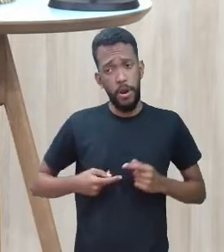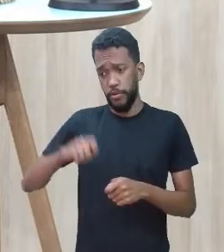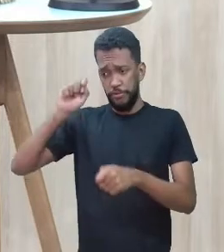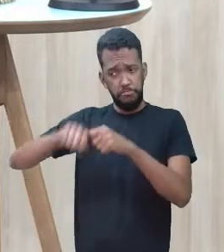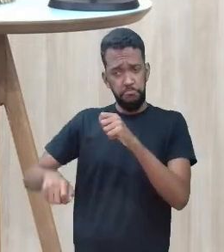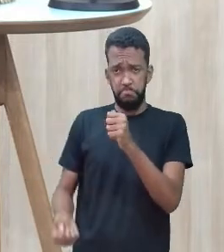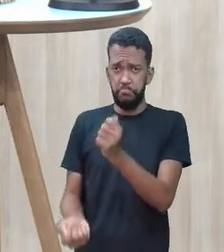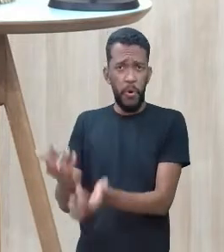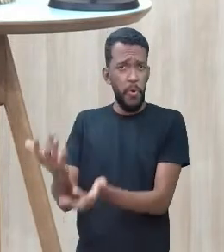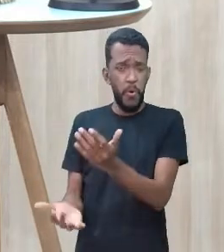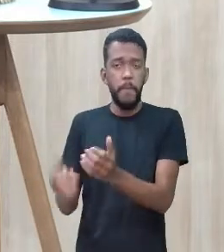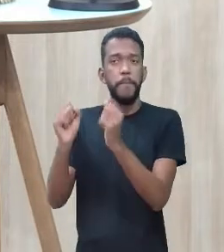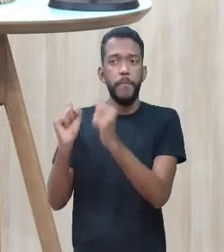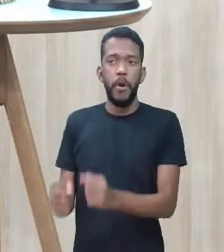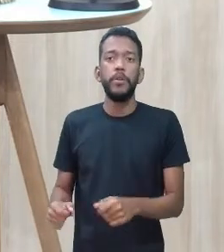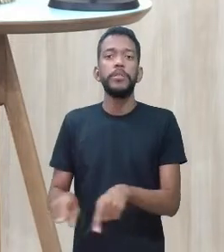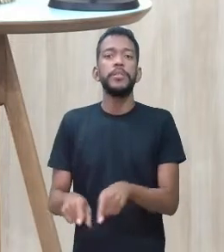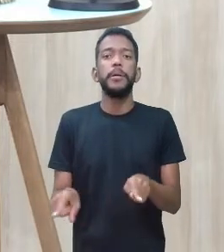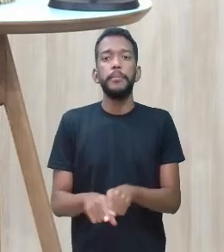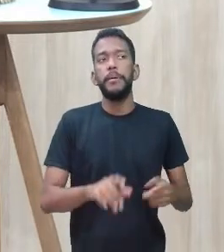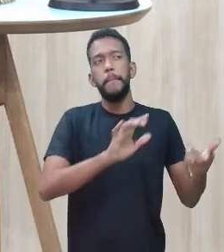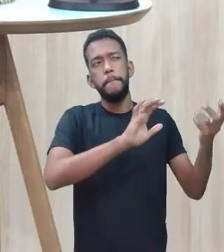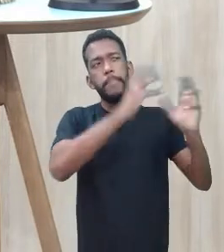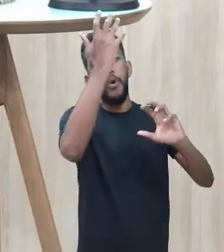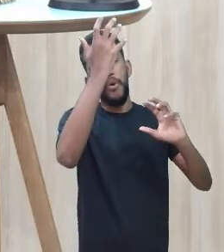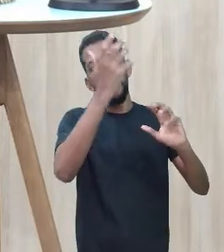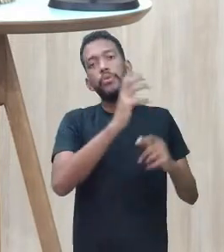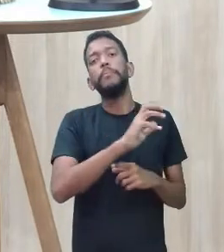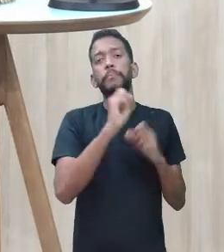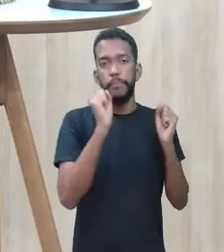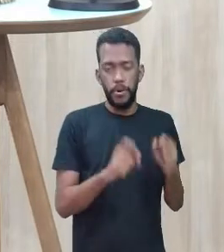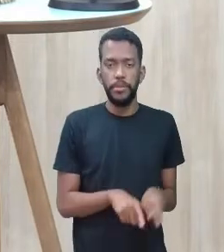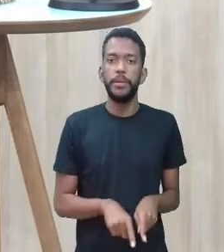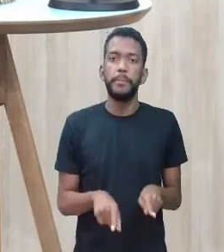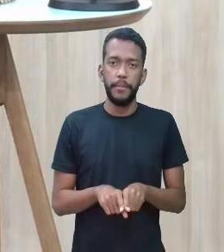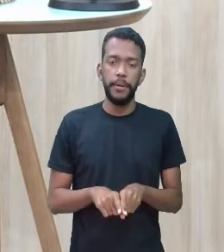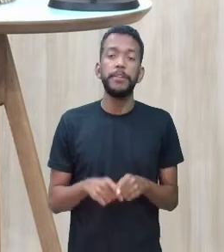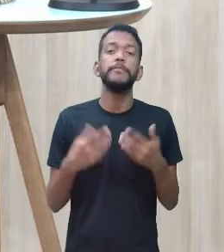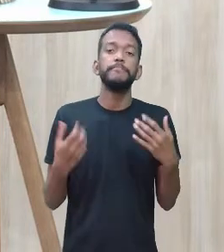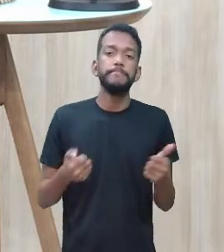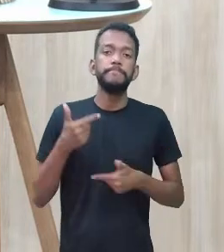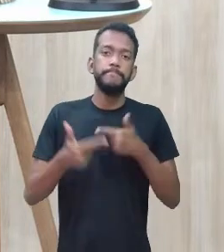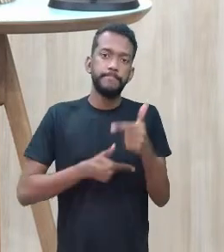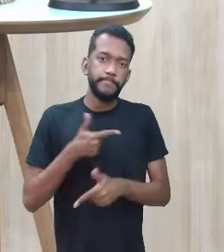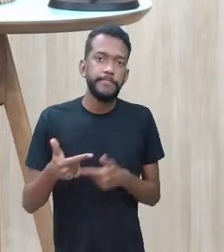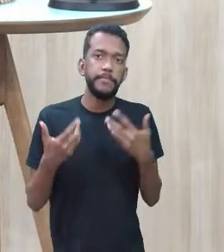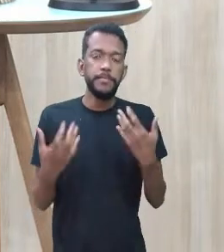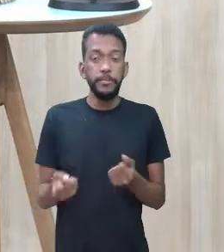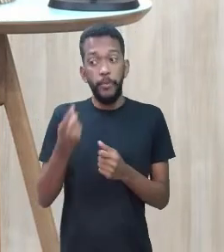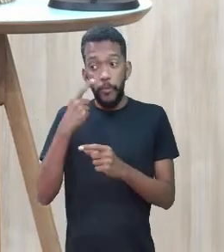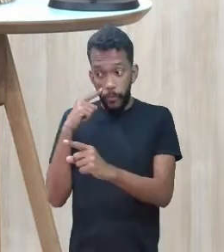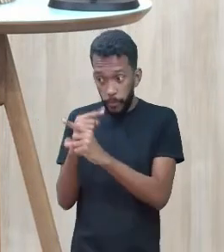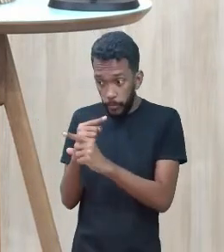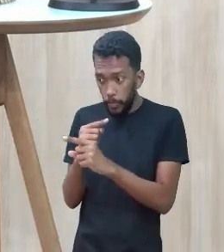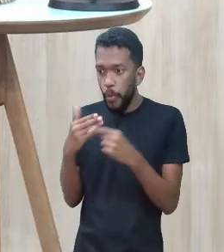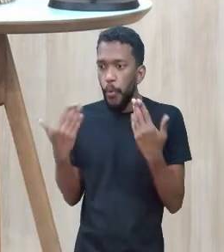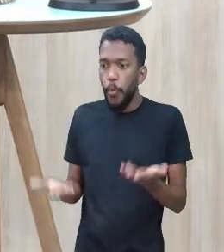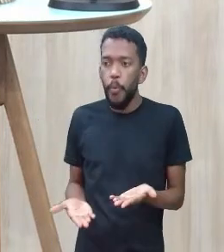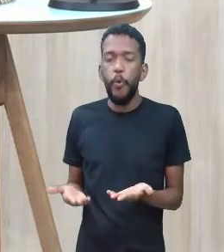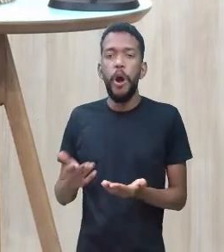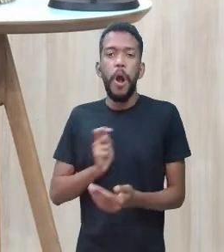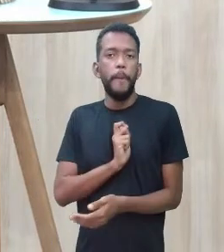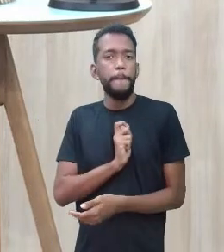também a questão aí de um fenômeno natural. Mas vamos trabalhar e vamos identificar qual é o mal, qual